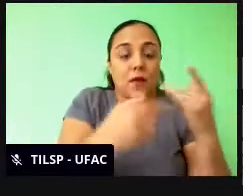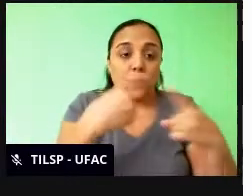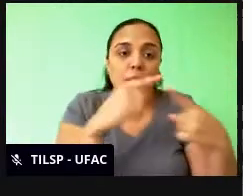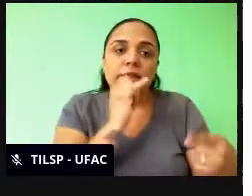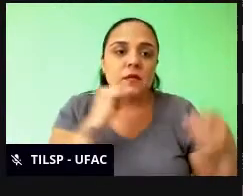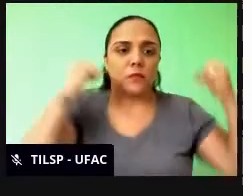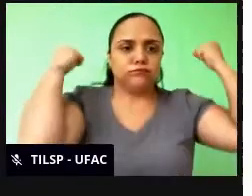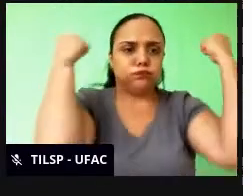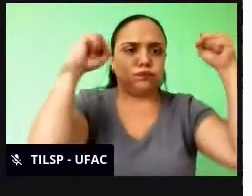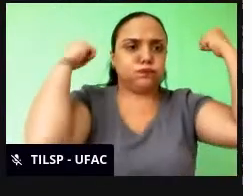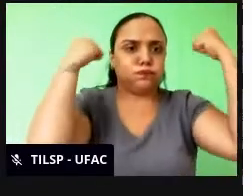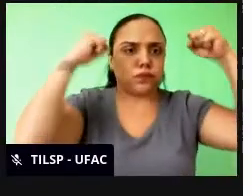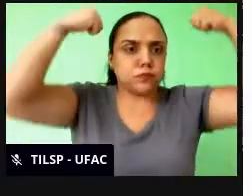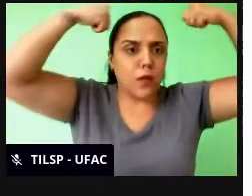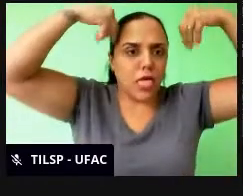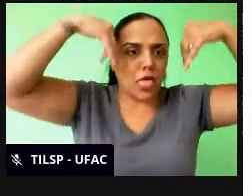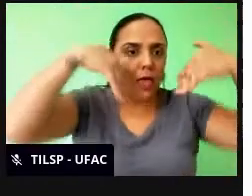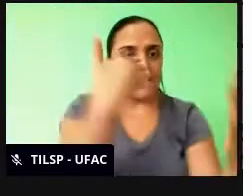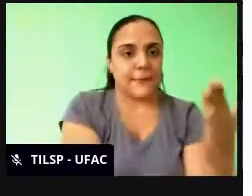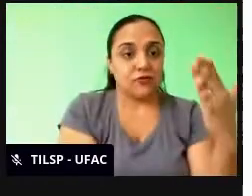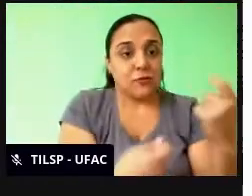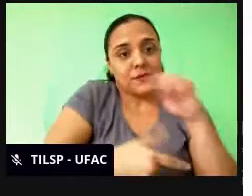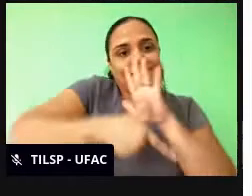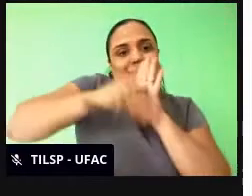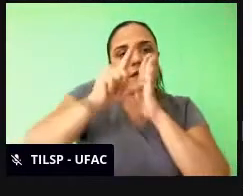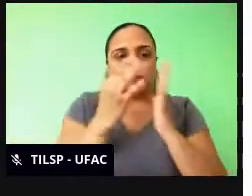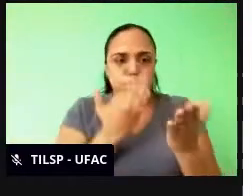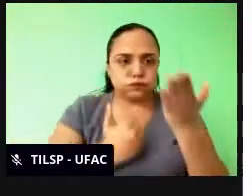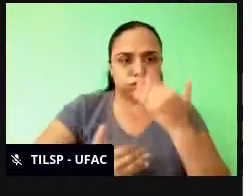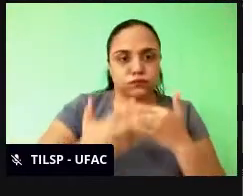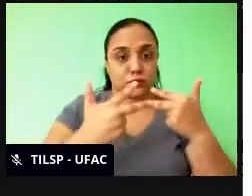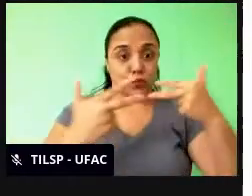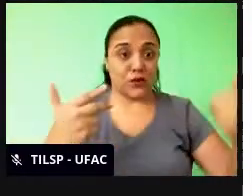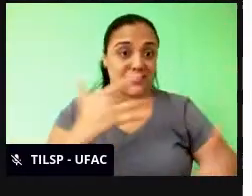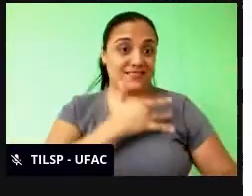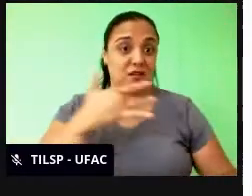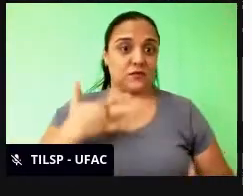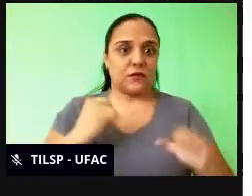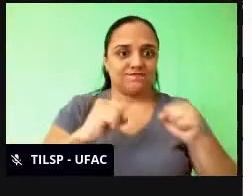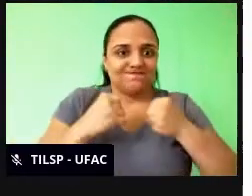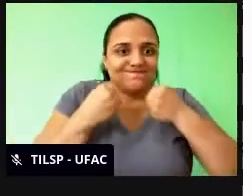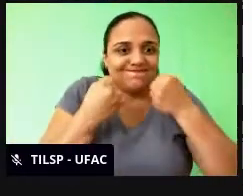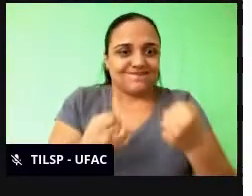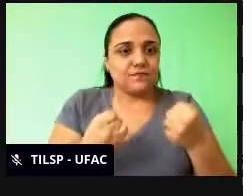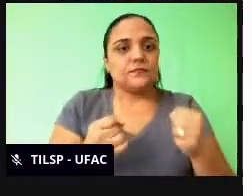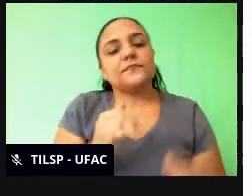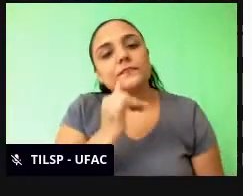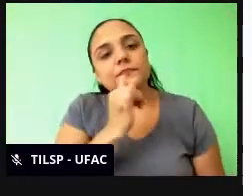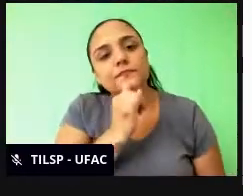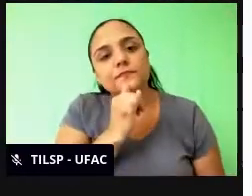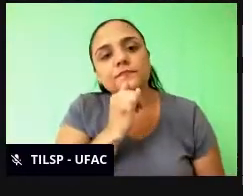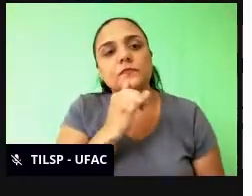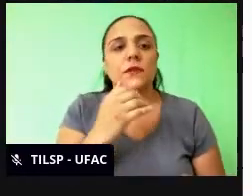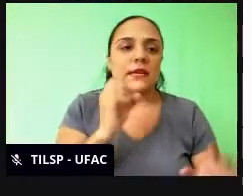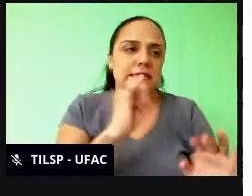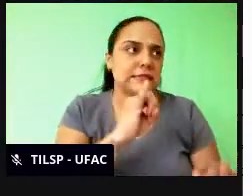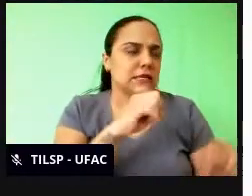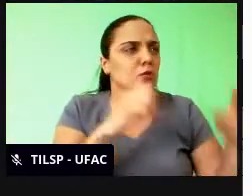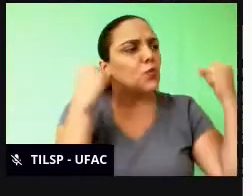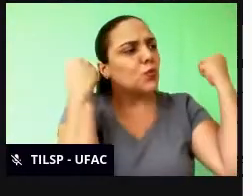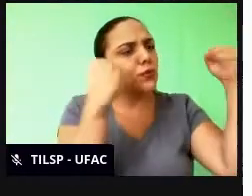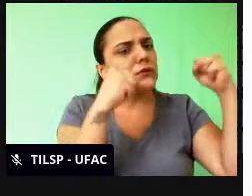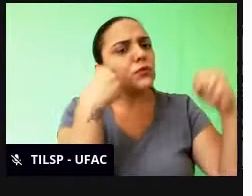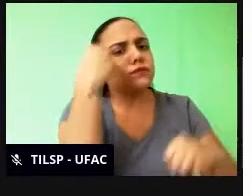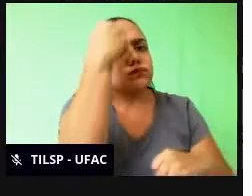quais seriam as recomendações? As recomendações, elas são de acordo com a duração do exercício físico,